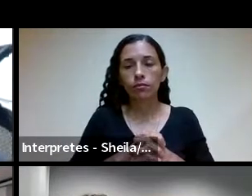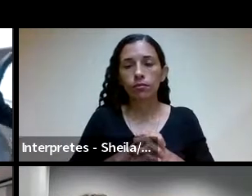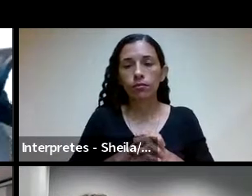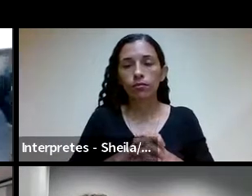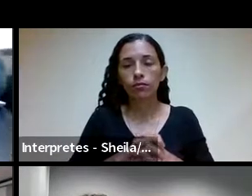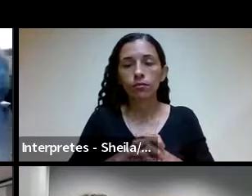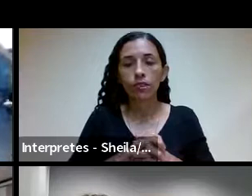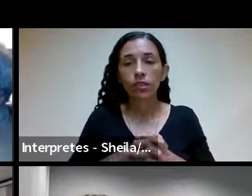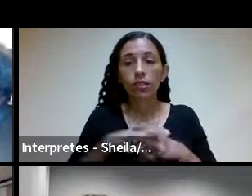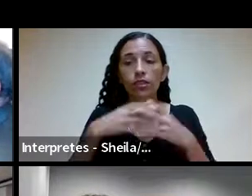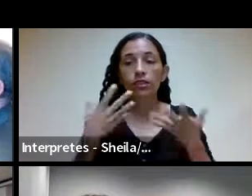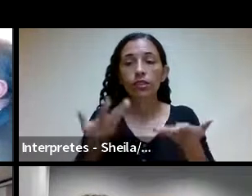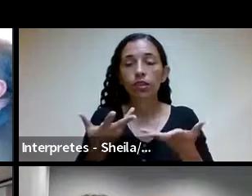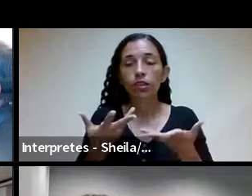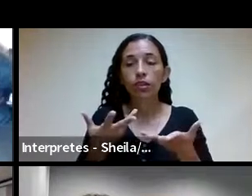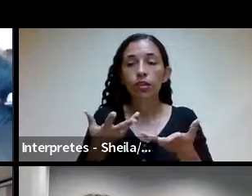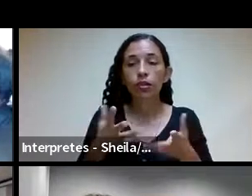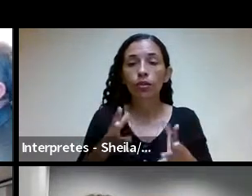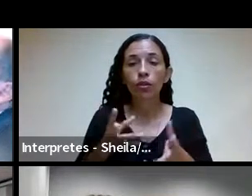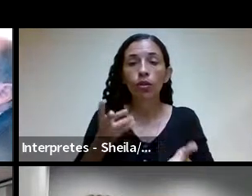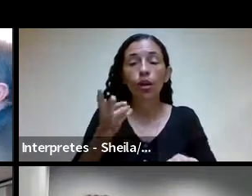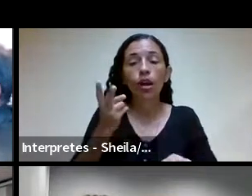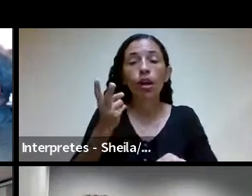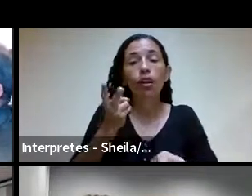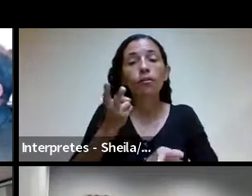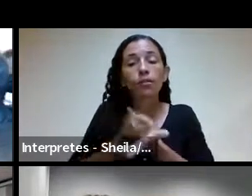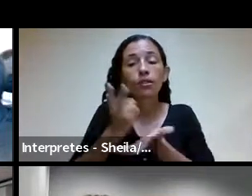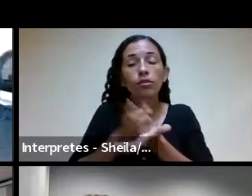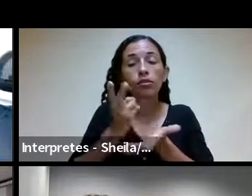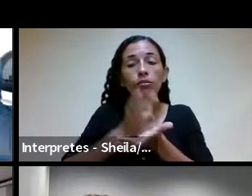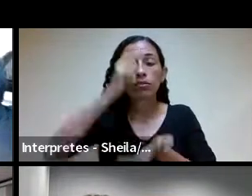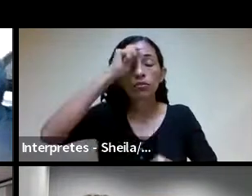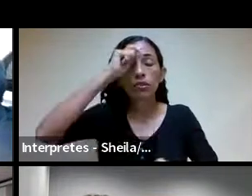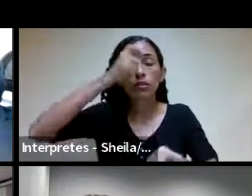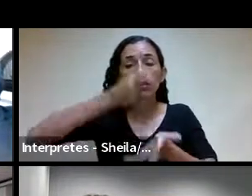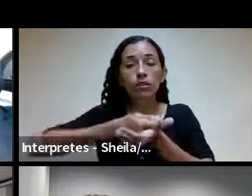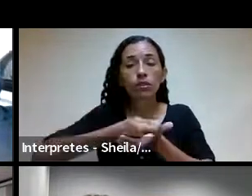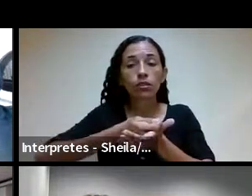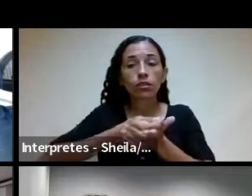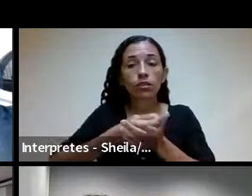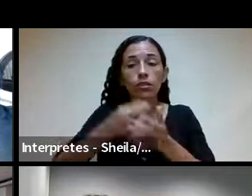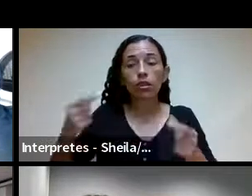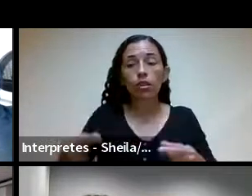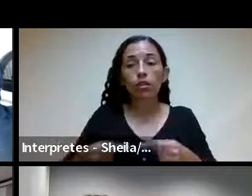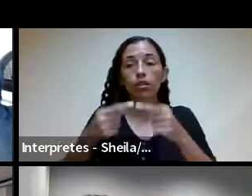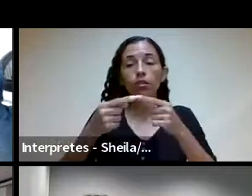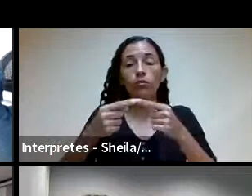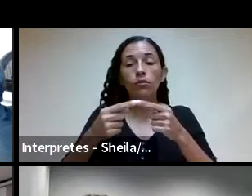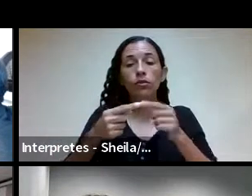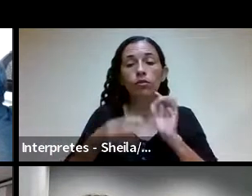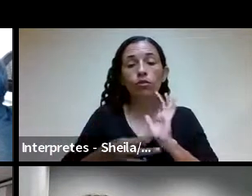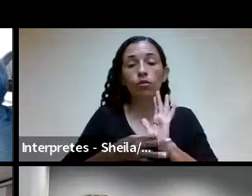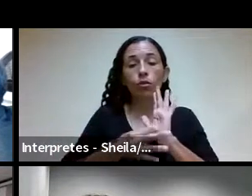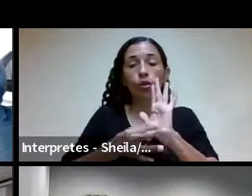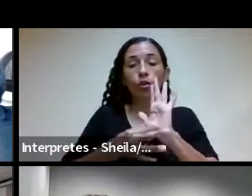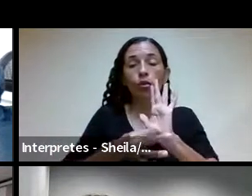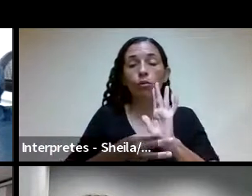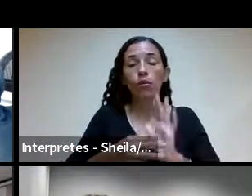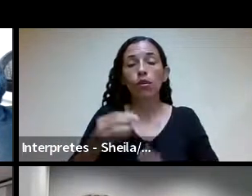alegada fraude, mostra de rigor a manutenção da sentença em procedência e antisposto, em consonância com o parecer da Procuradoria Regional Eleitoral, eu voto pelo